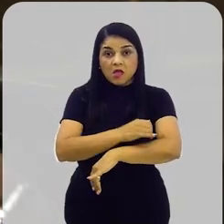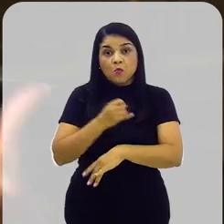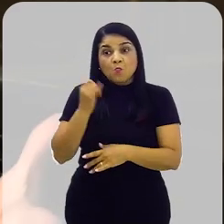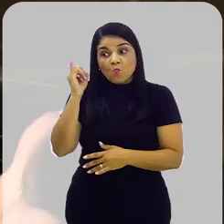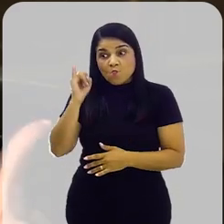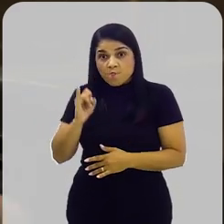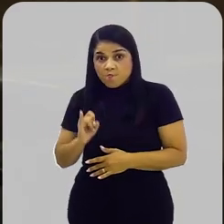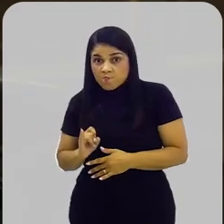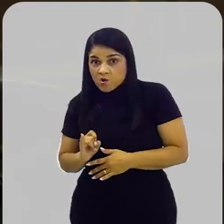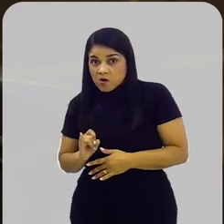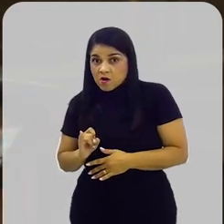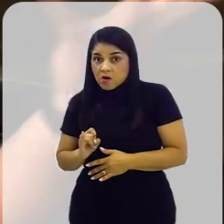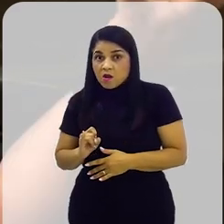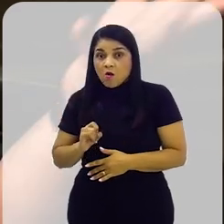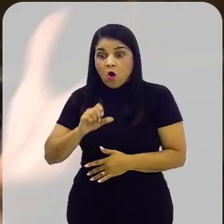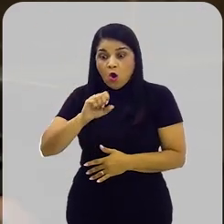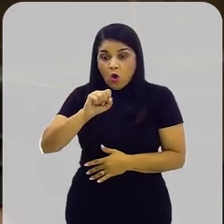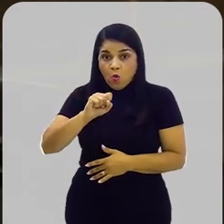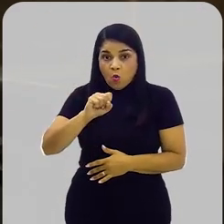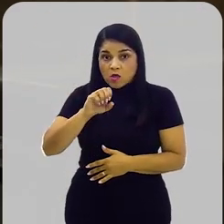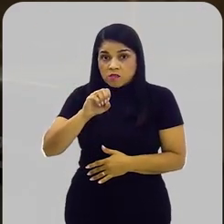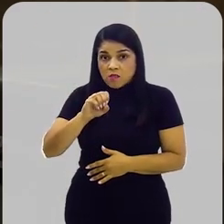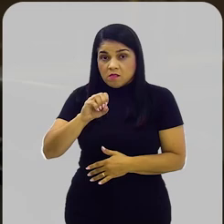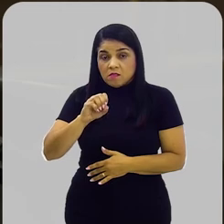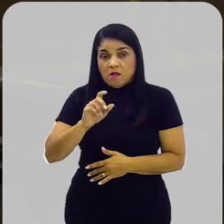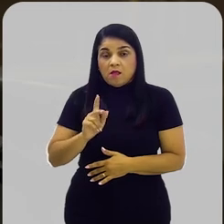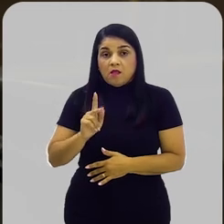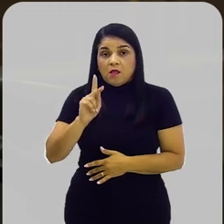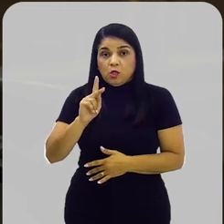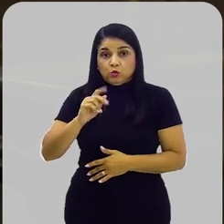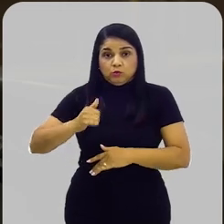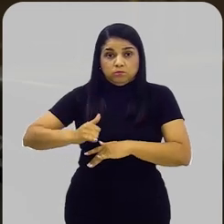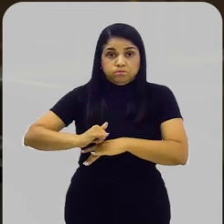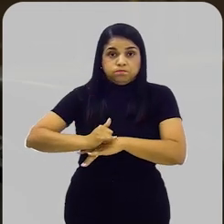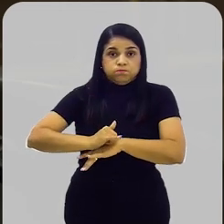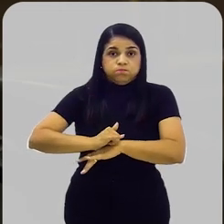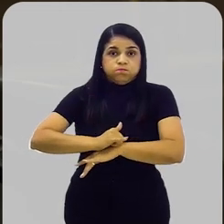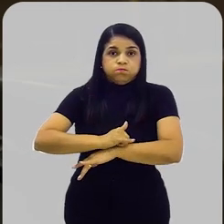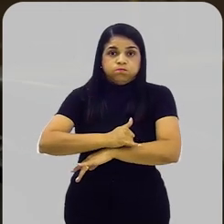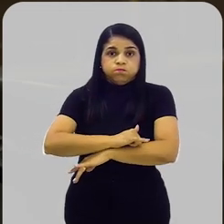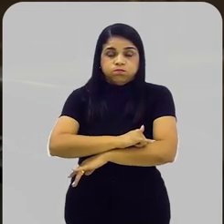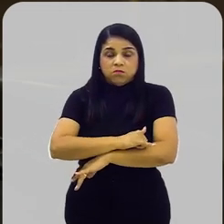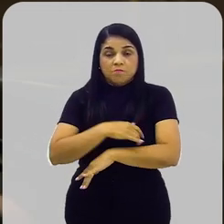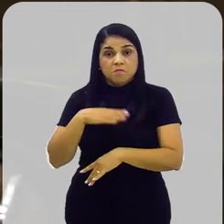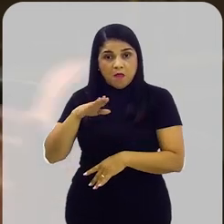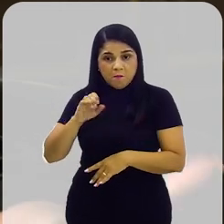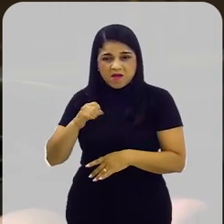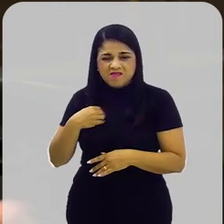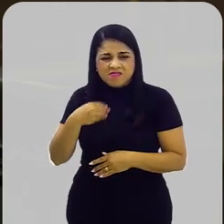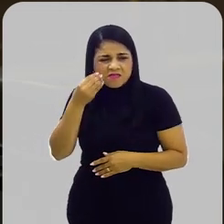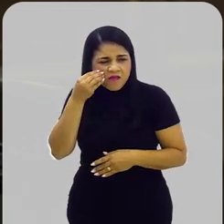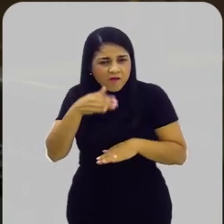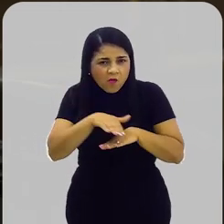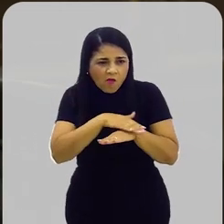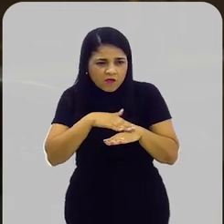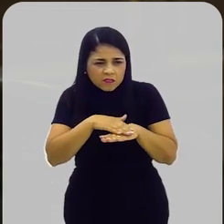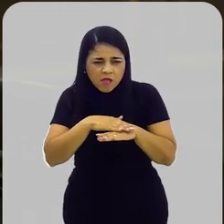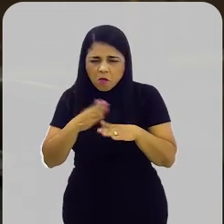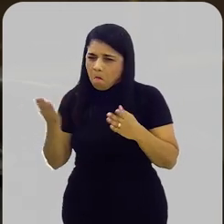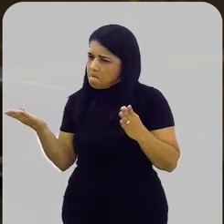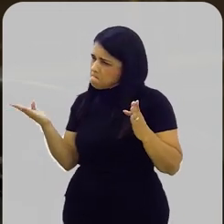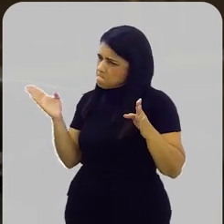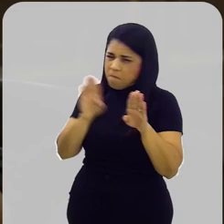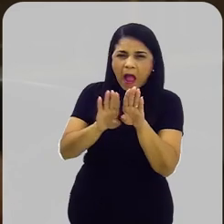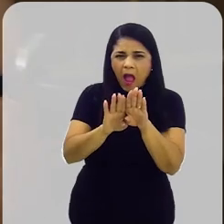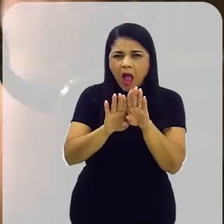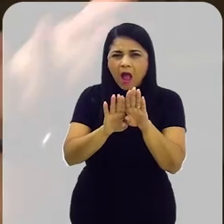era muito magrinha, eu cheguei a quase 80 quilos. 80 quilos. A minha mãe ia tentar conversar comigo, eu batia